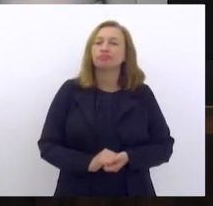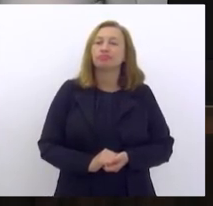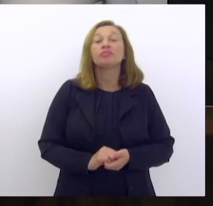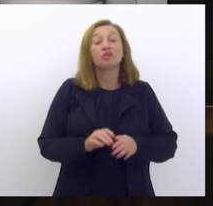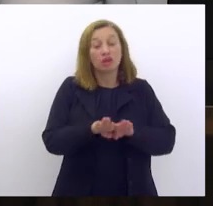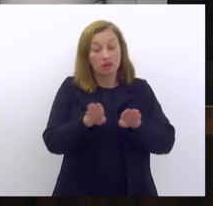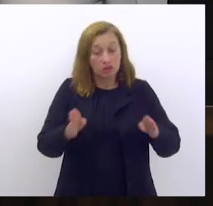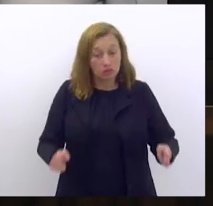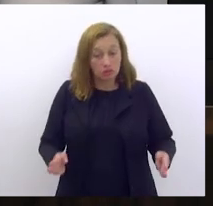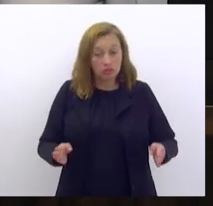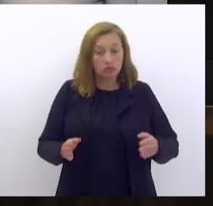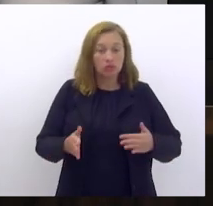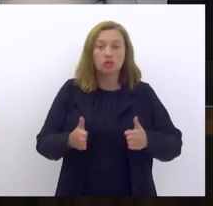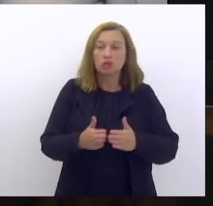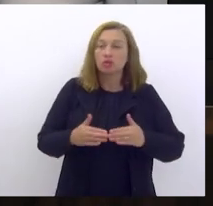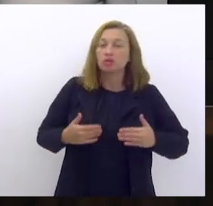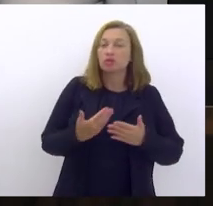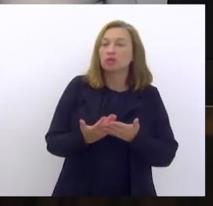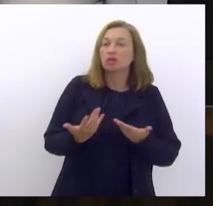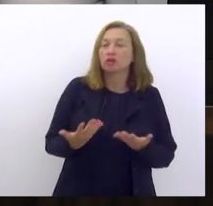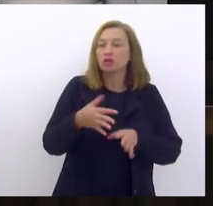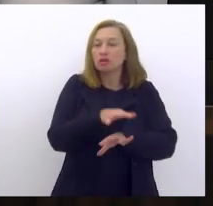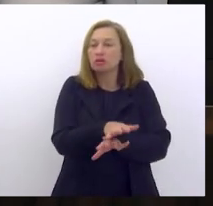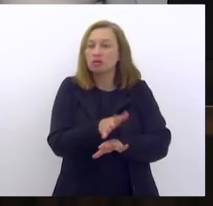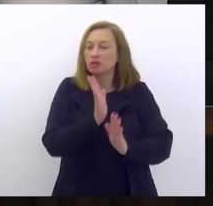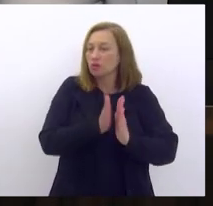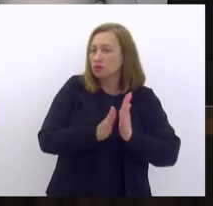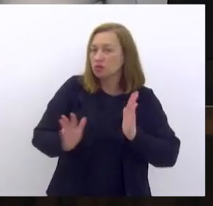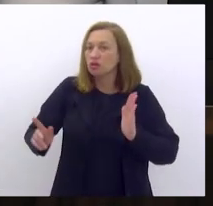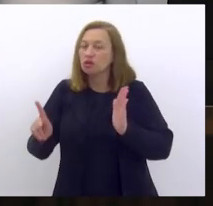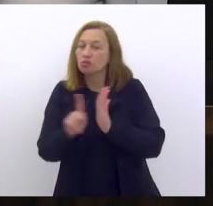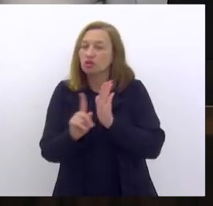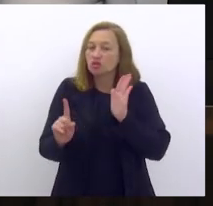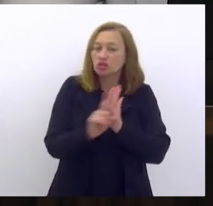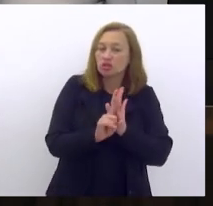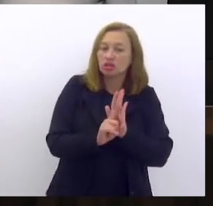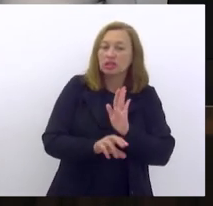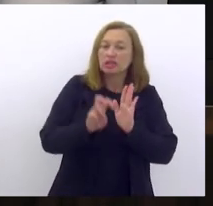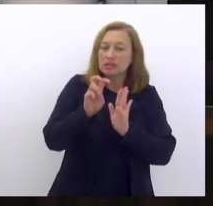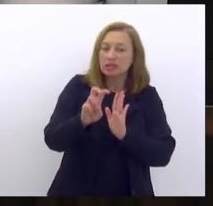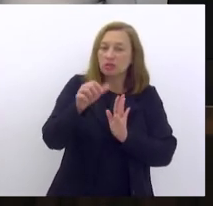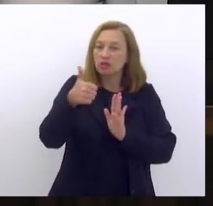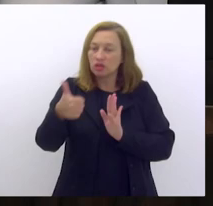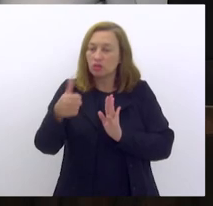A sobremesa requer a inclusão na ordem do dia o projeto de lei